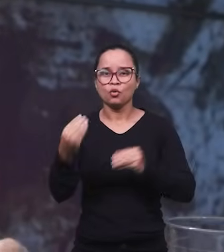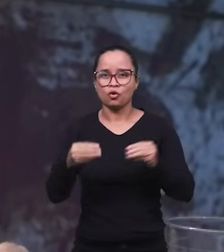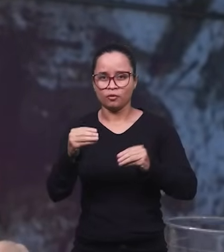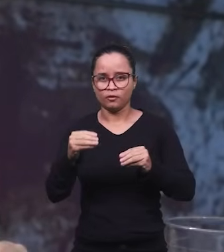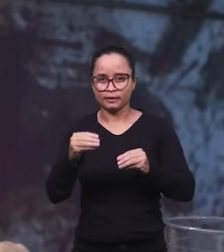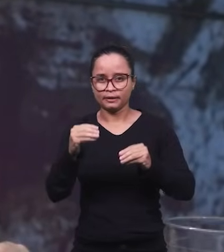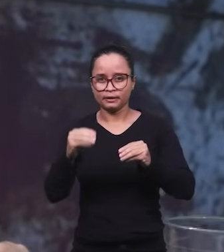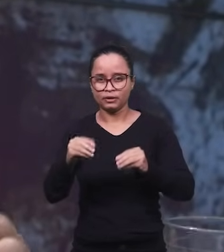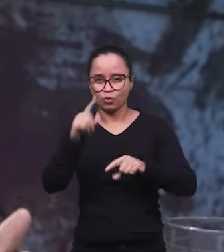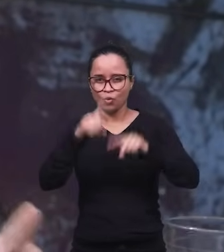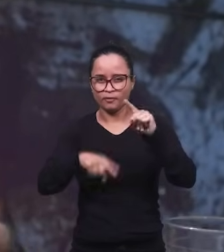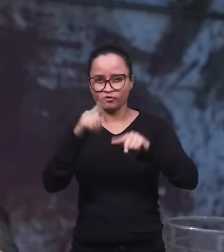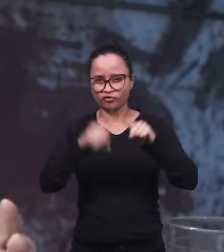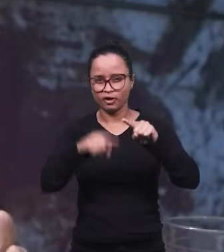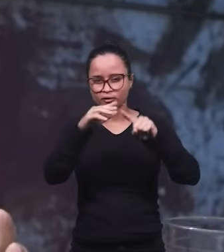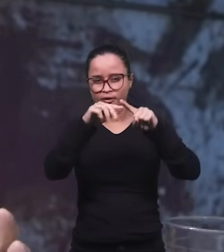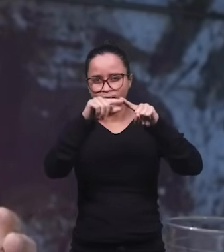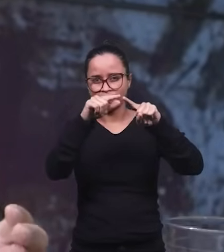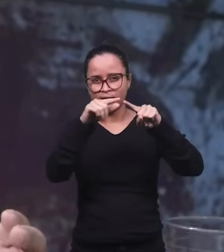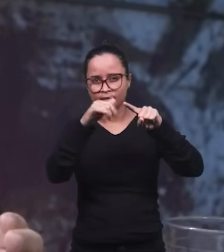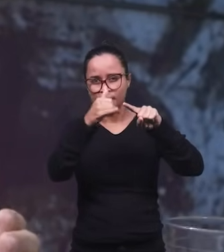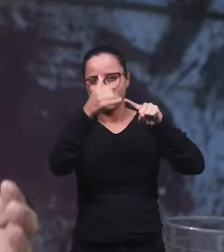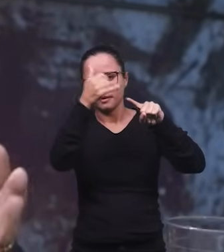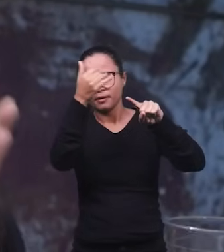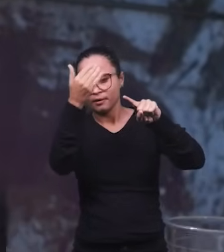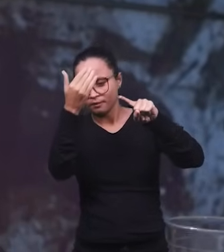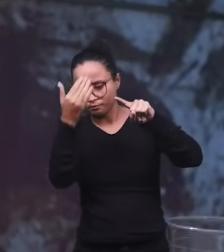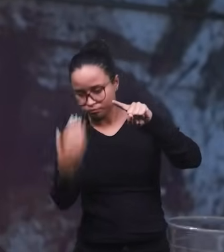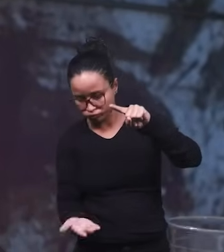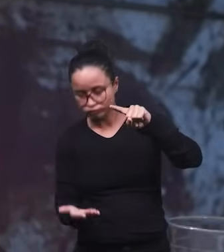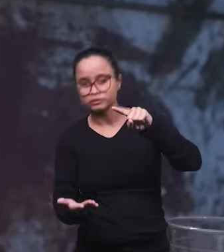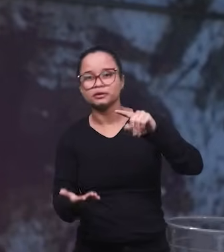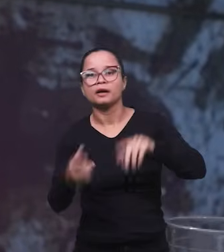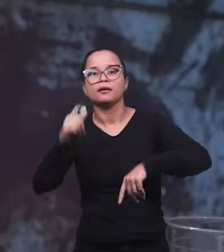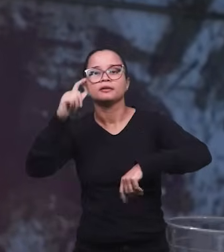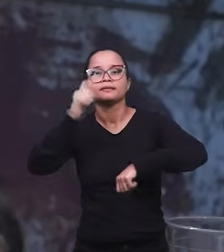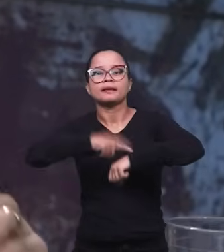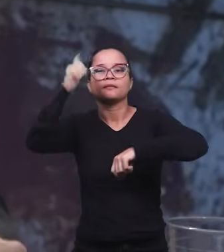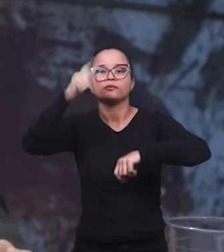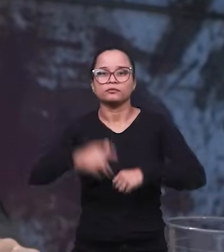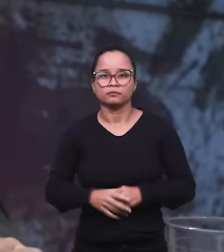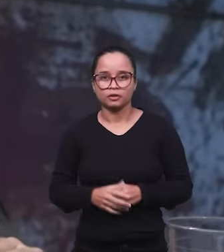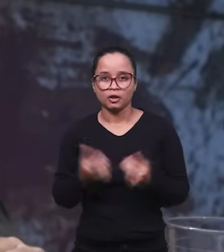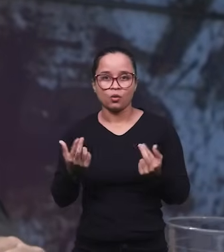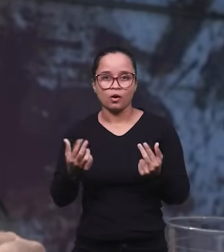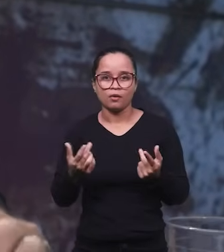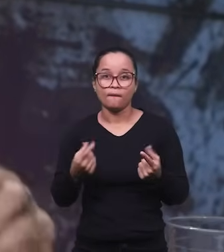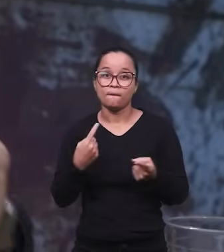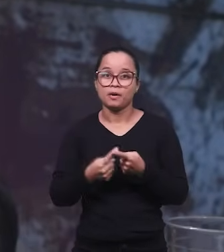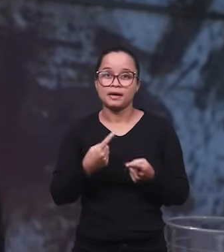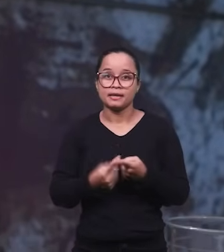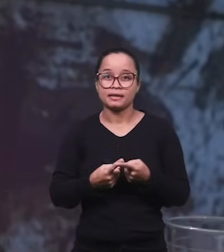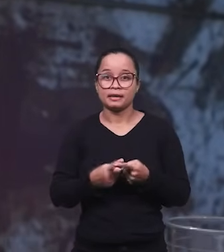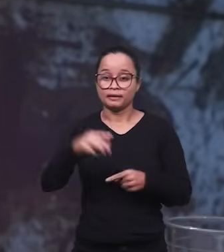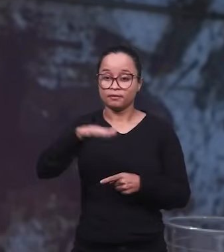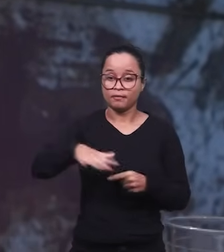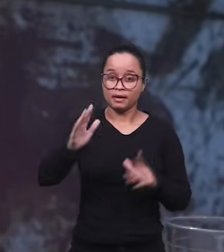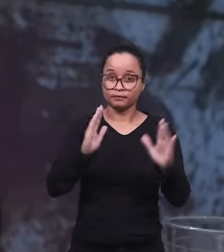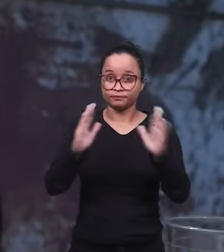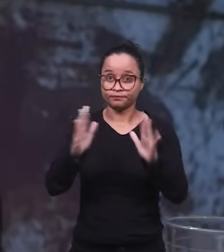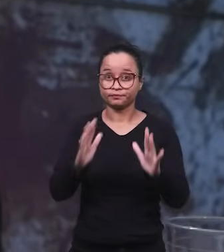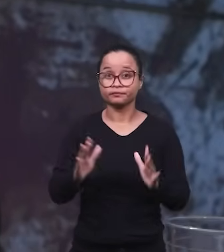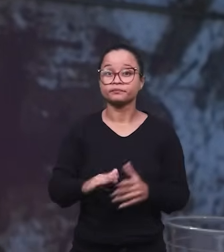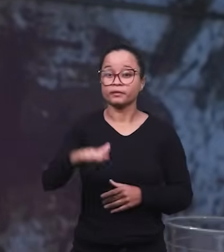tempo. Como que isso acontece? Por causa da dilatação do espaço-tempo. Então,